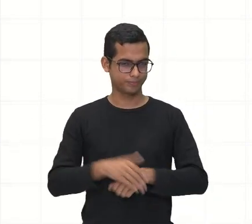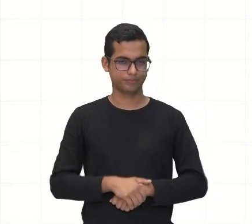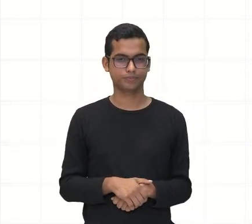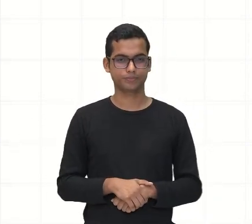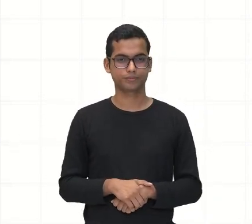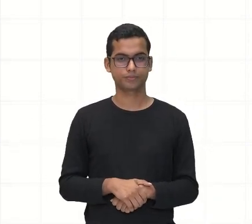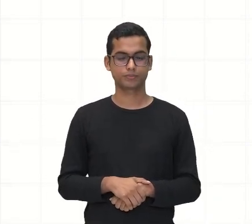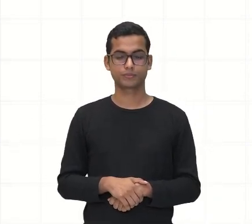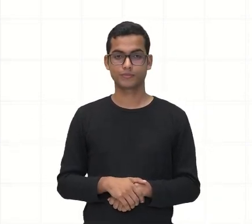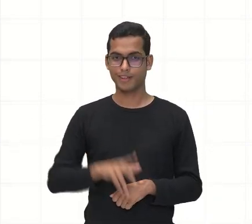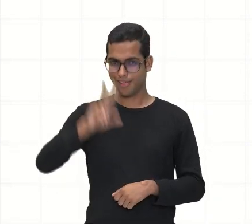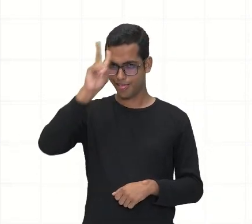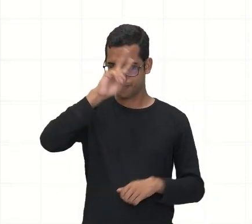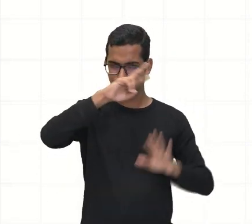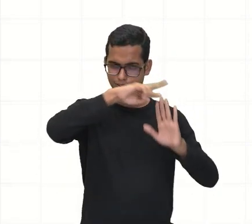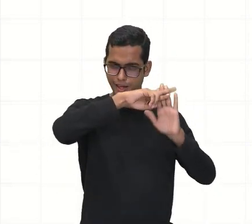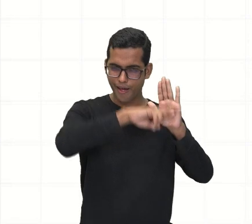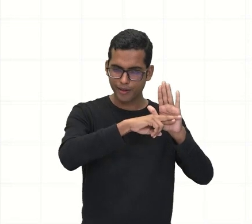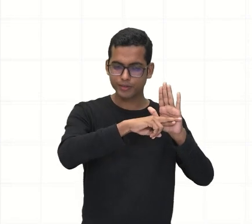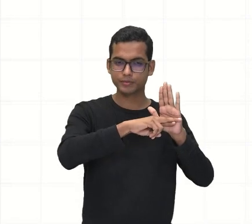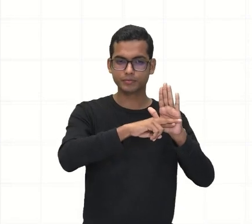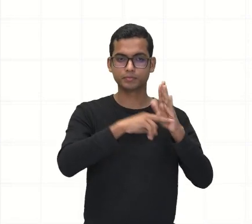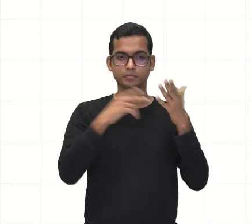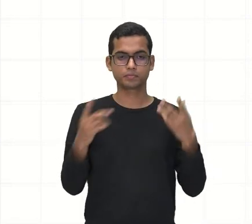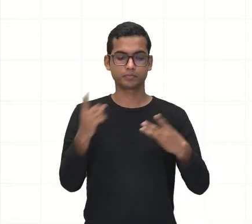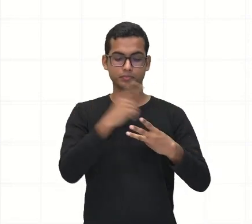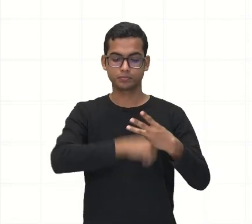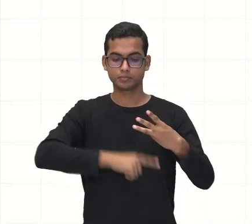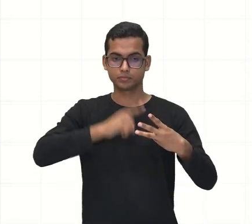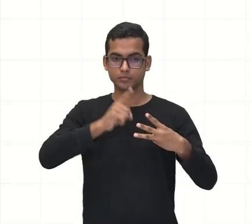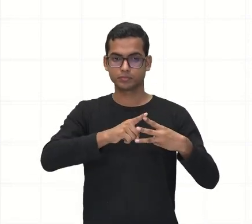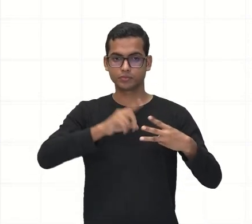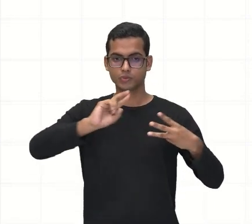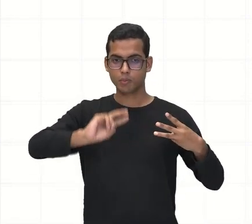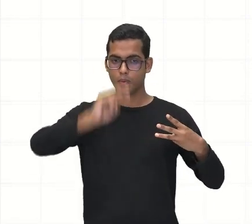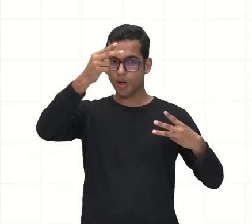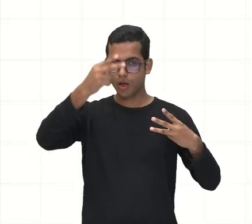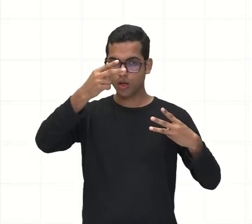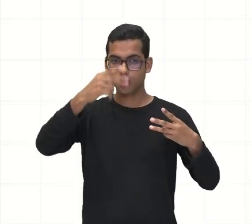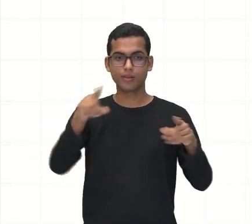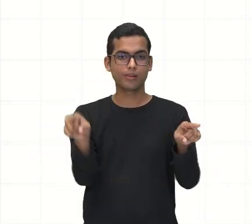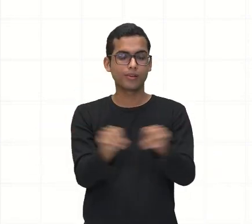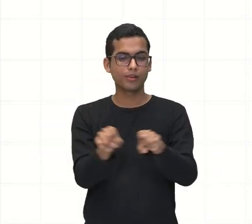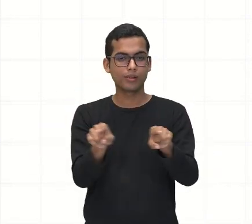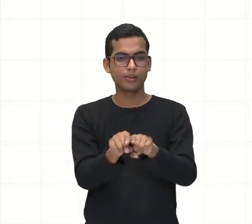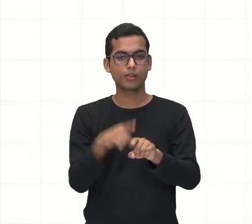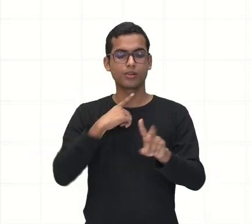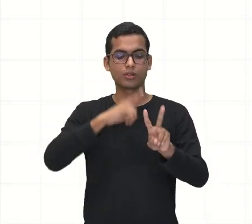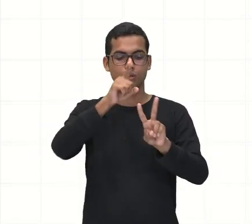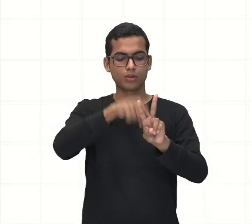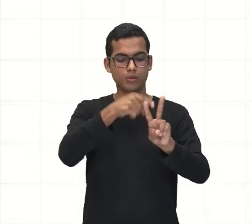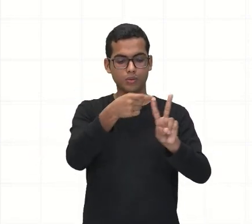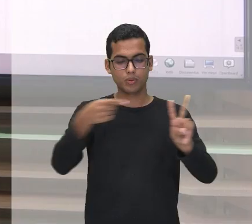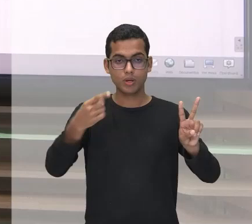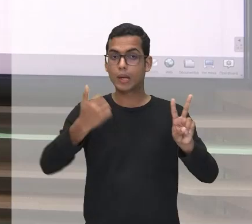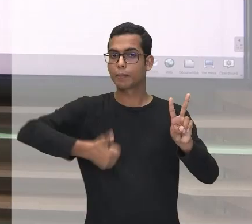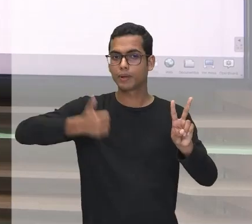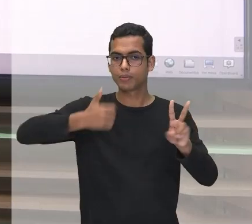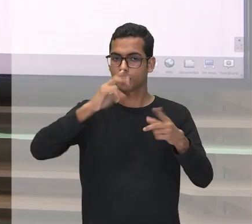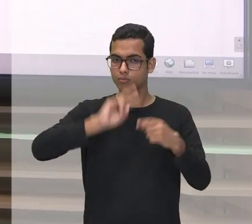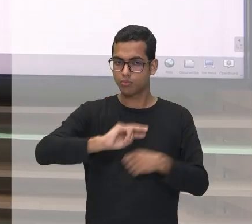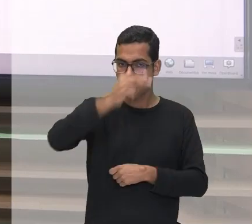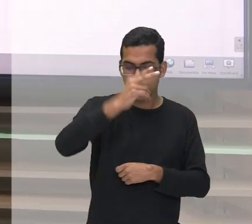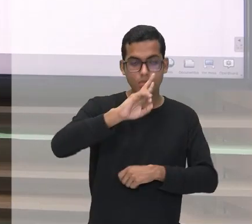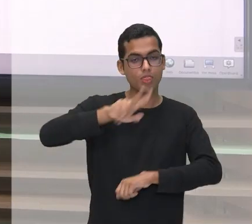obedecer a regra. Perceba que nós temos aqui, ó, potência e temos aqui uma radiciação. Vai resolver primeiro a potenciação e